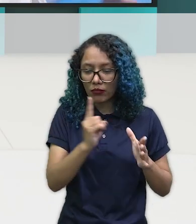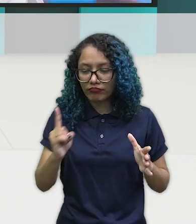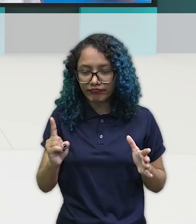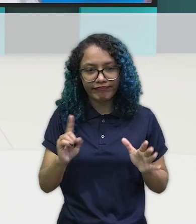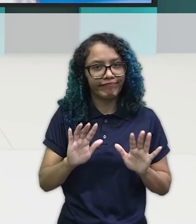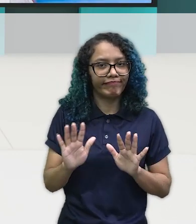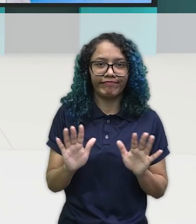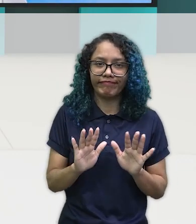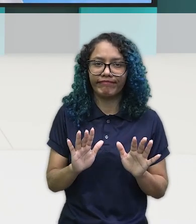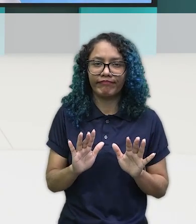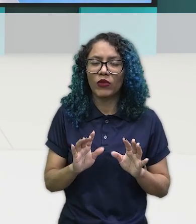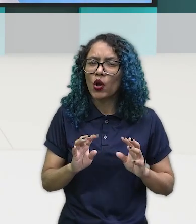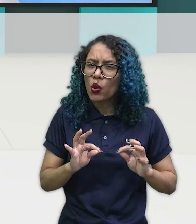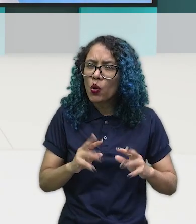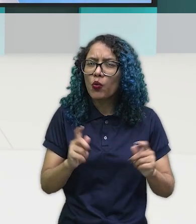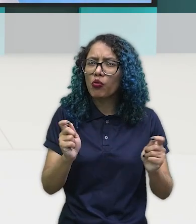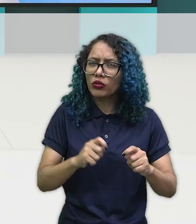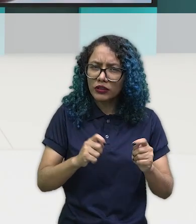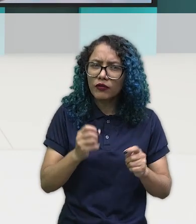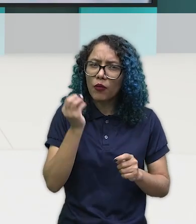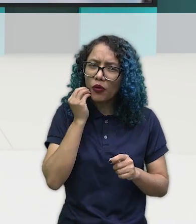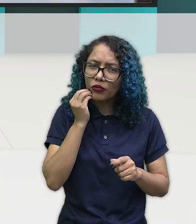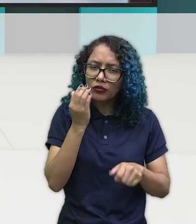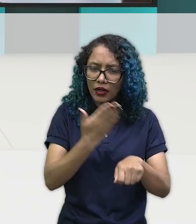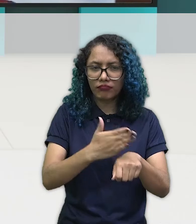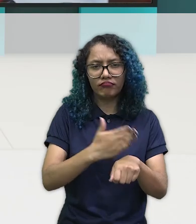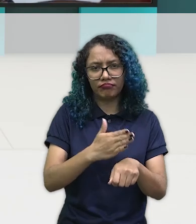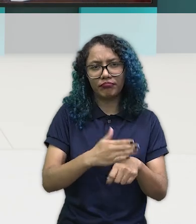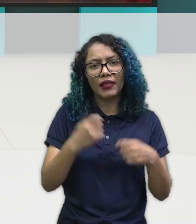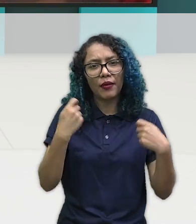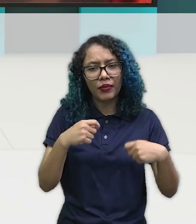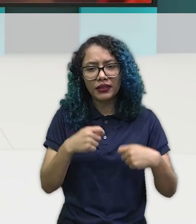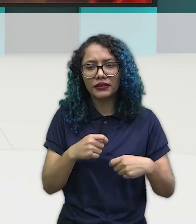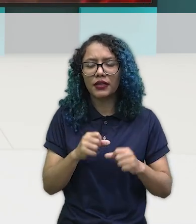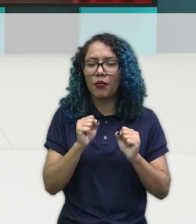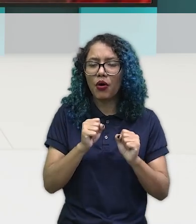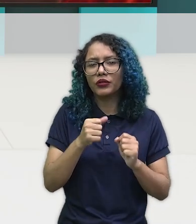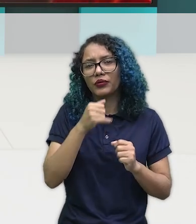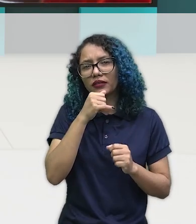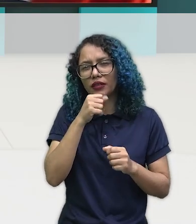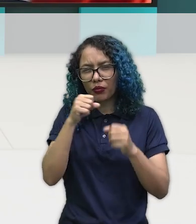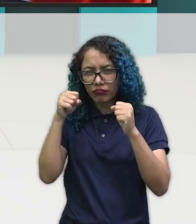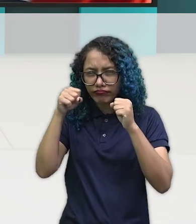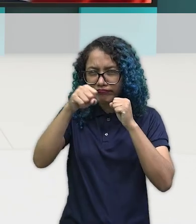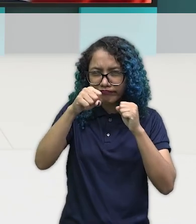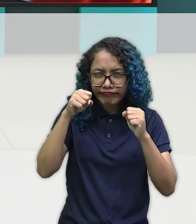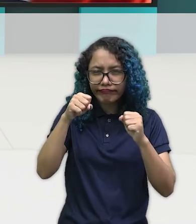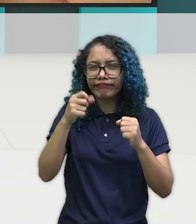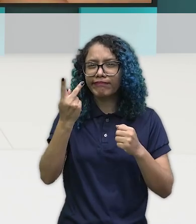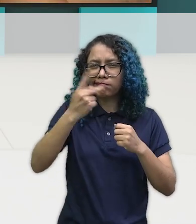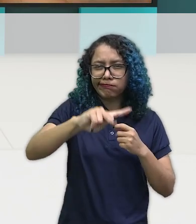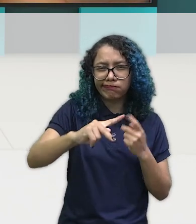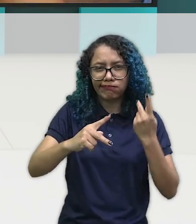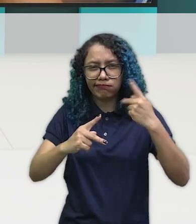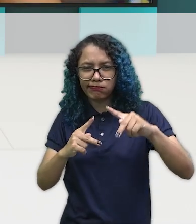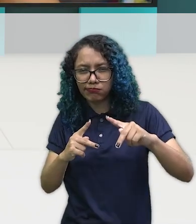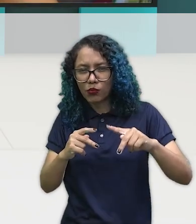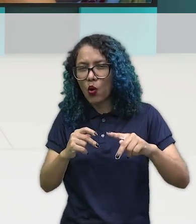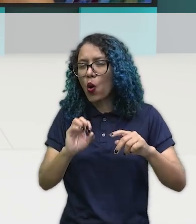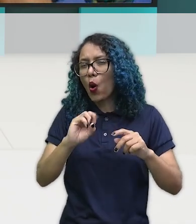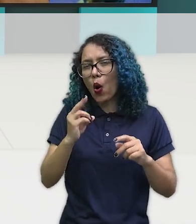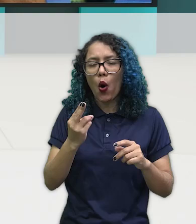da prática. Todos nós podemos praticá-las. Seja o boxe, seja o karatê,